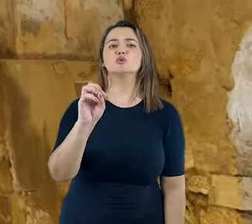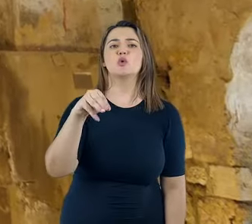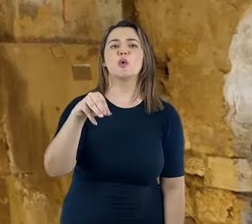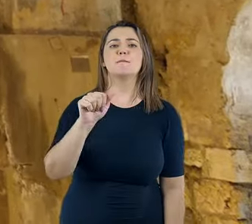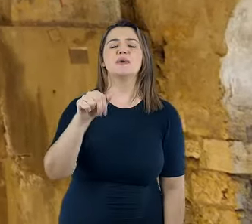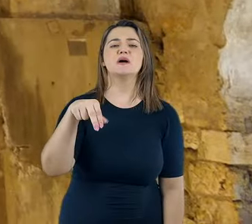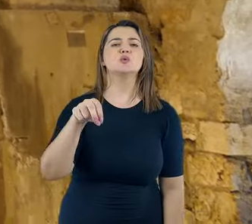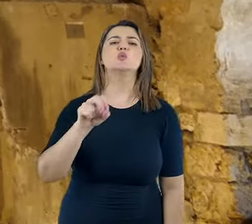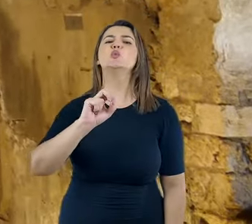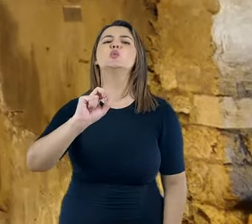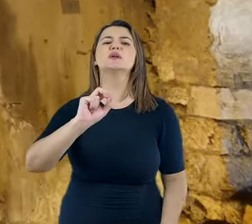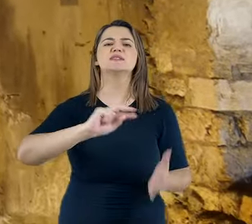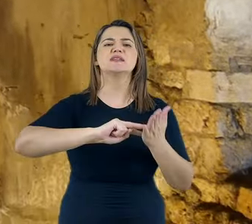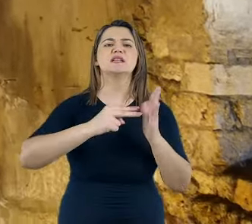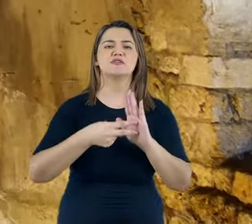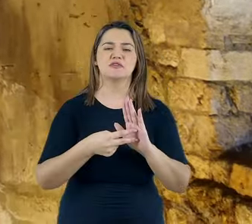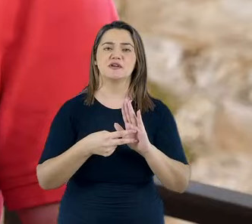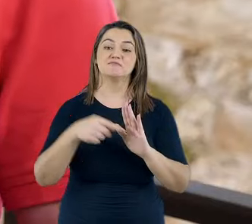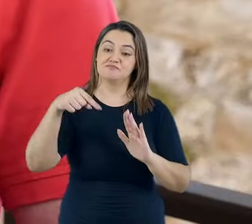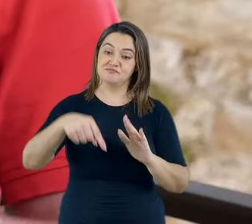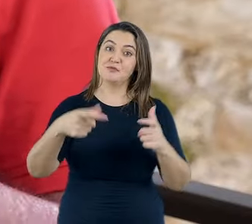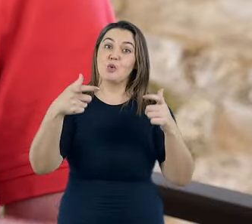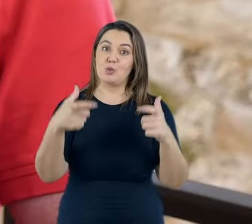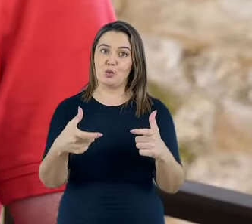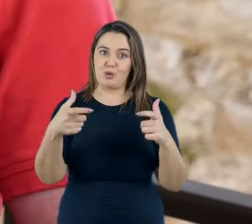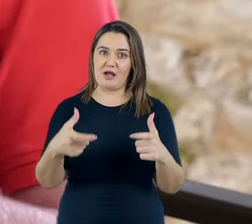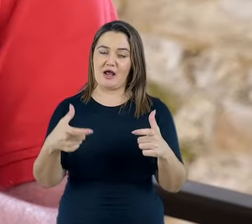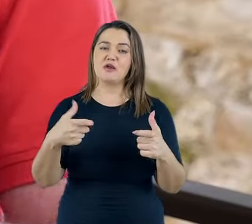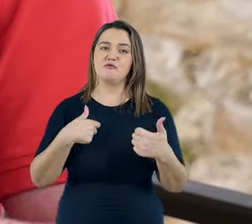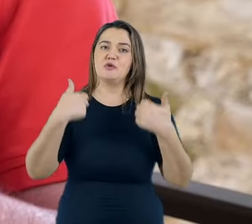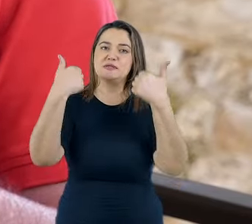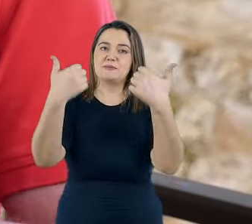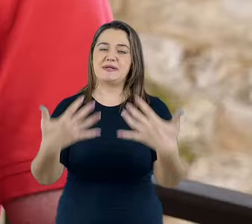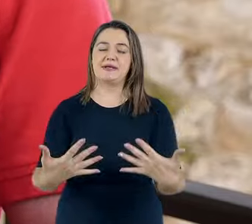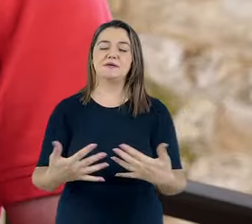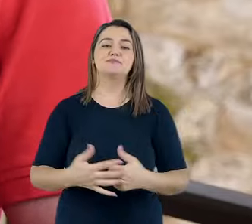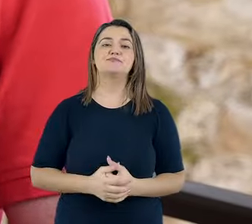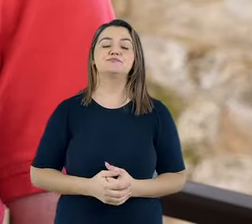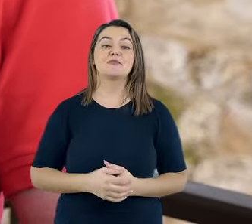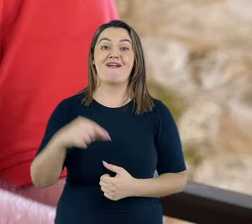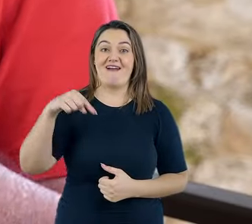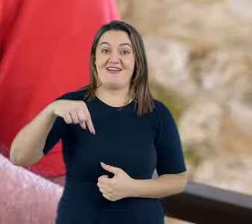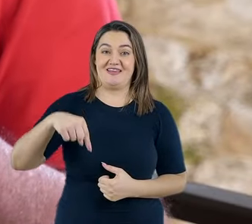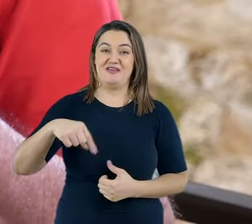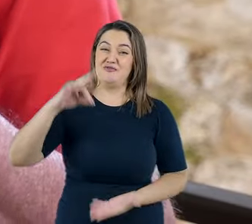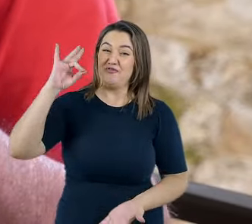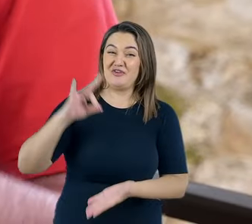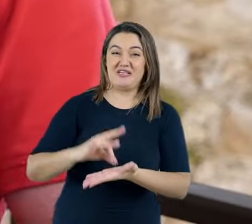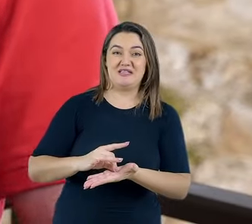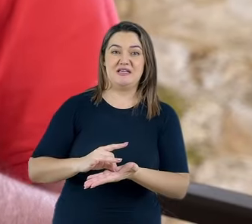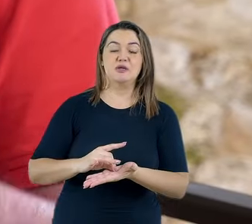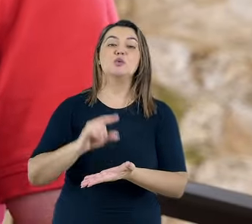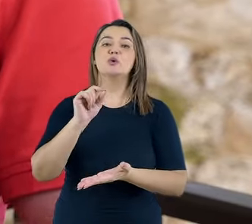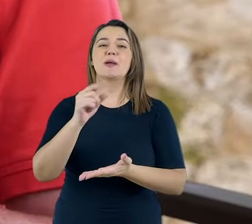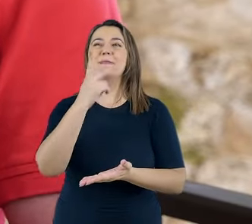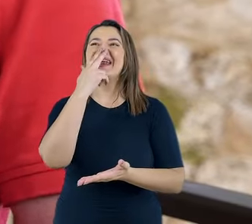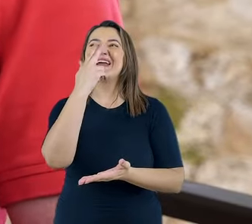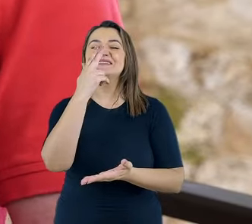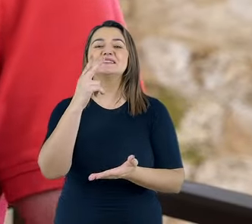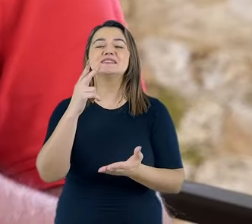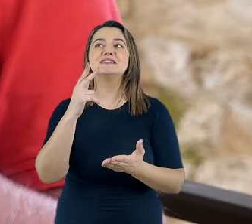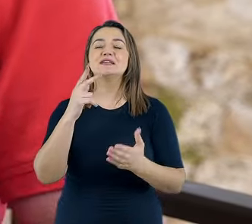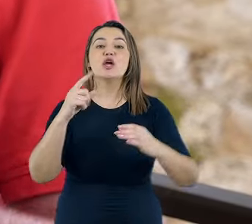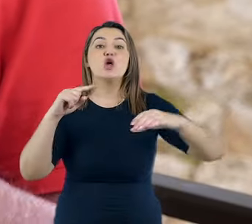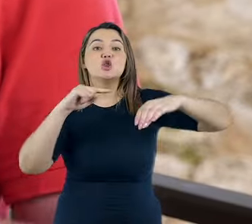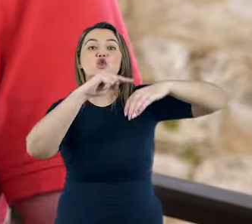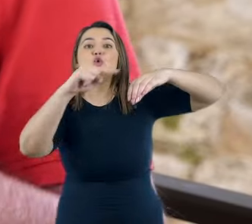Então, Rodrigo, estamos num lugar chamado Kishle. Esse é o nome e vou explicar de onde que vem esse nome. Mas aqui é um verdadeiro túnel do tempo